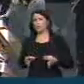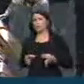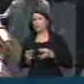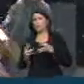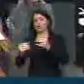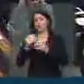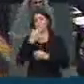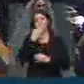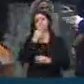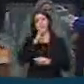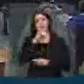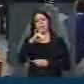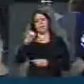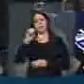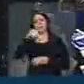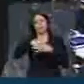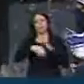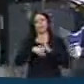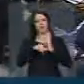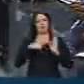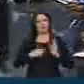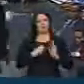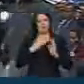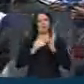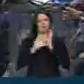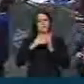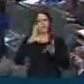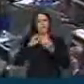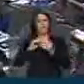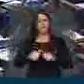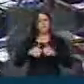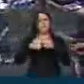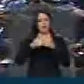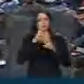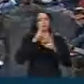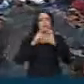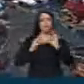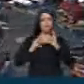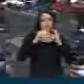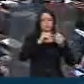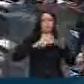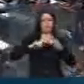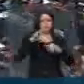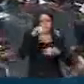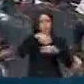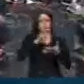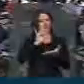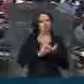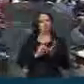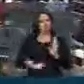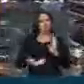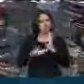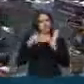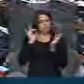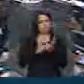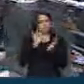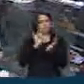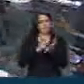partidos políticos presentes no Senado, por compreenderem que ele responde constitucionalmente,